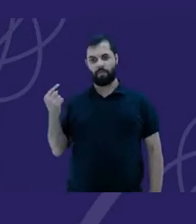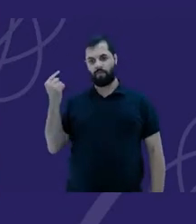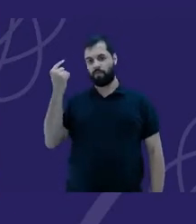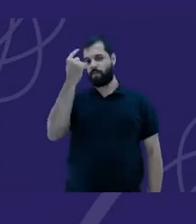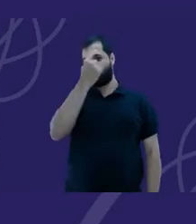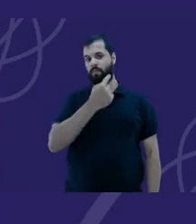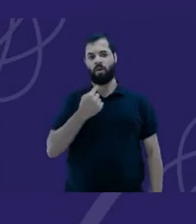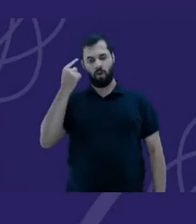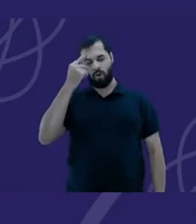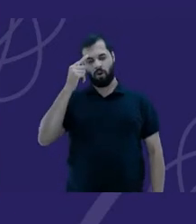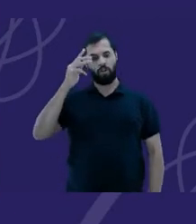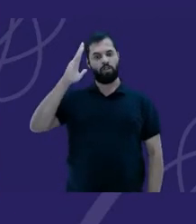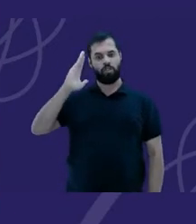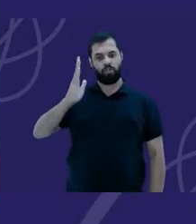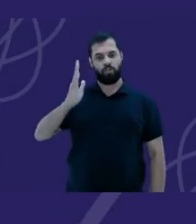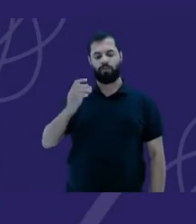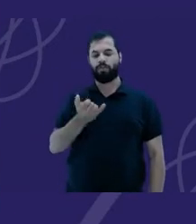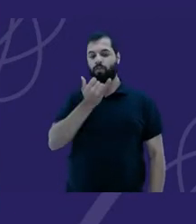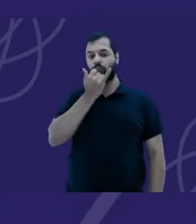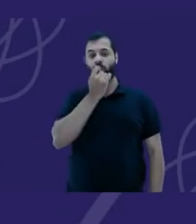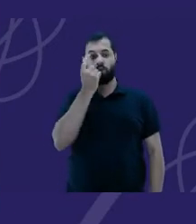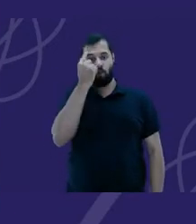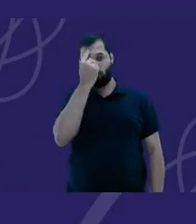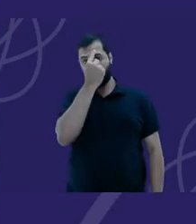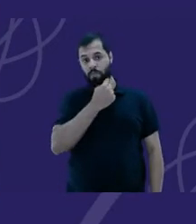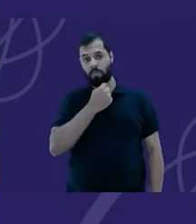de né,